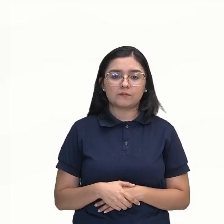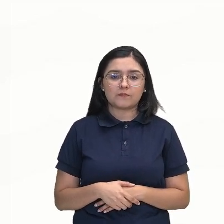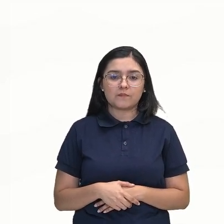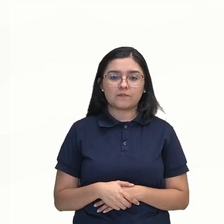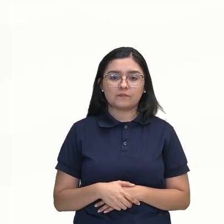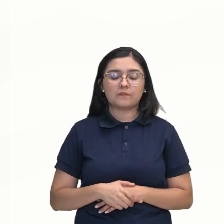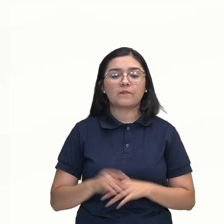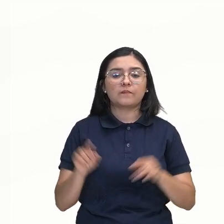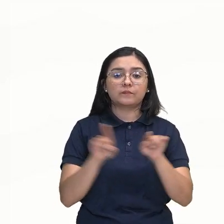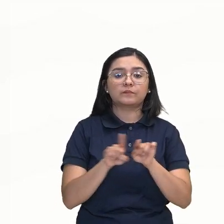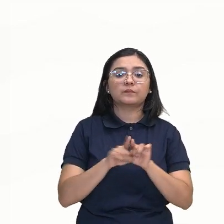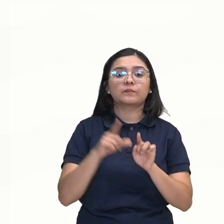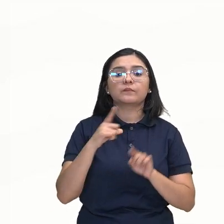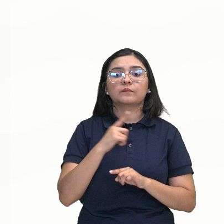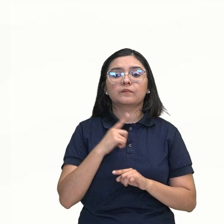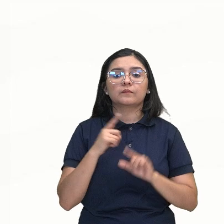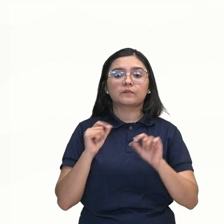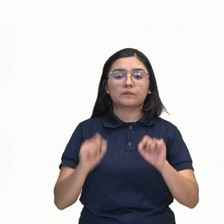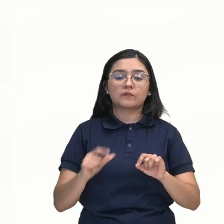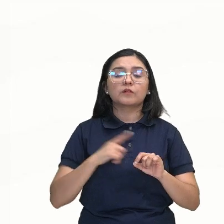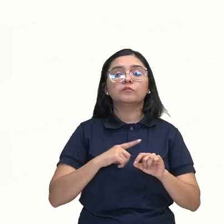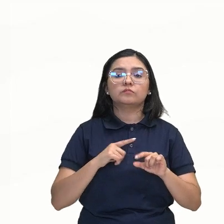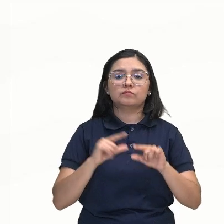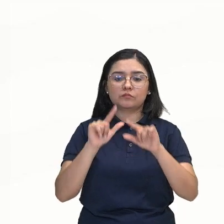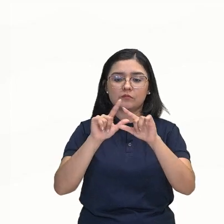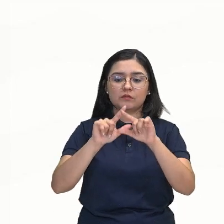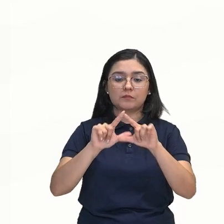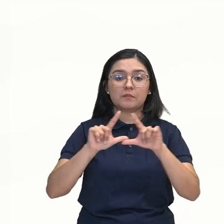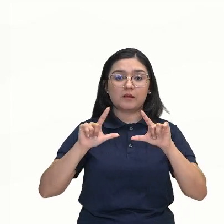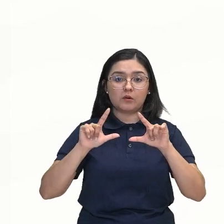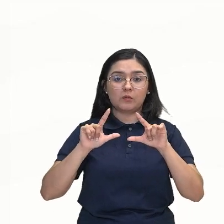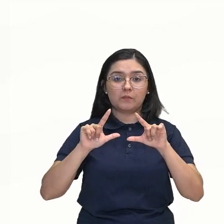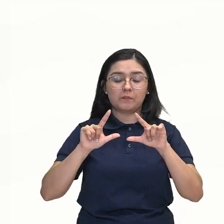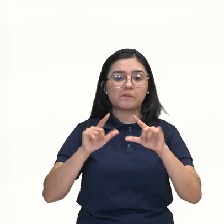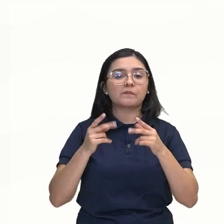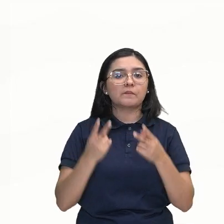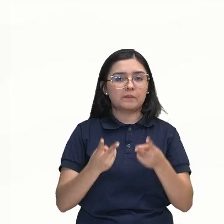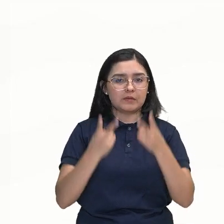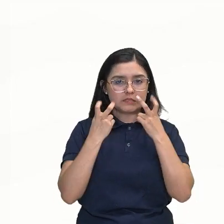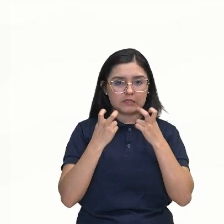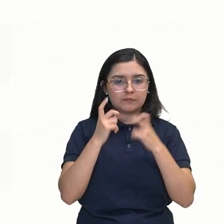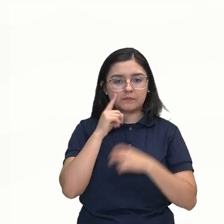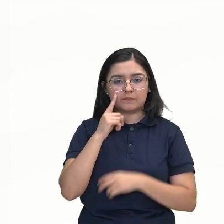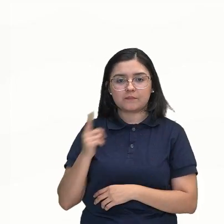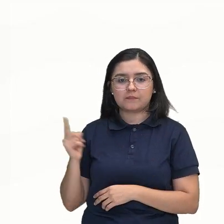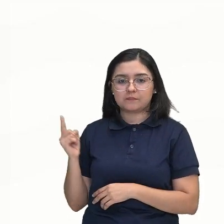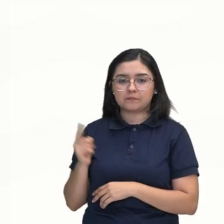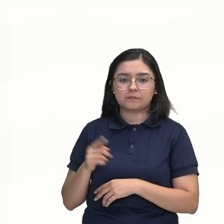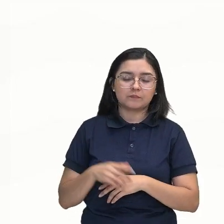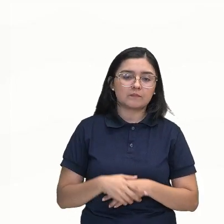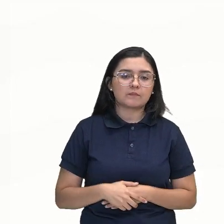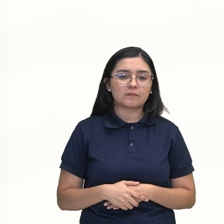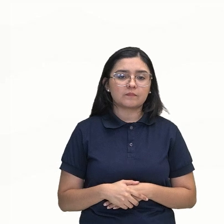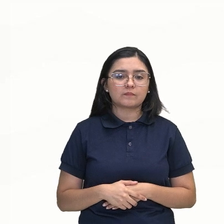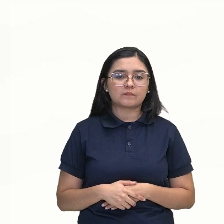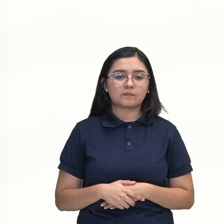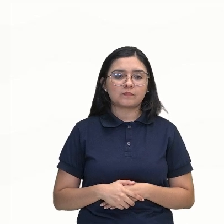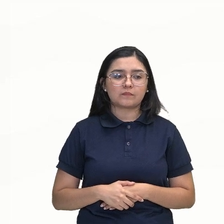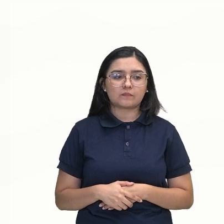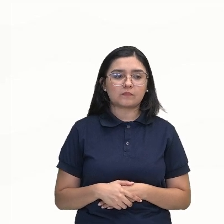Se temos aqui um triângulo um pouquinho maior, e eu disser, melhor, se